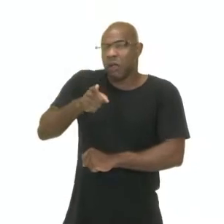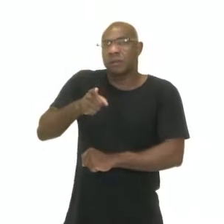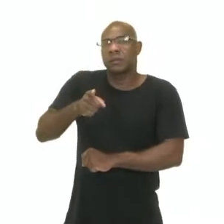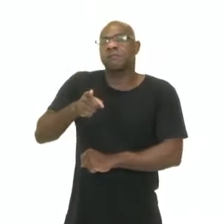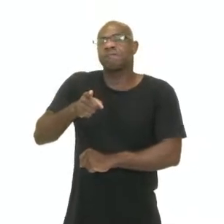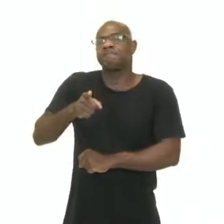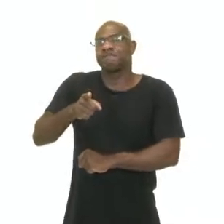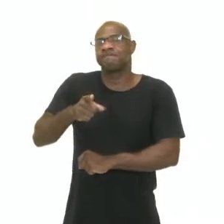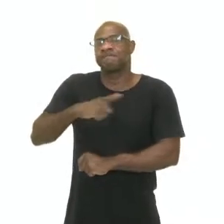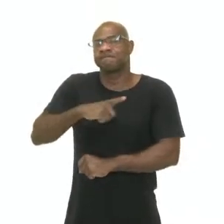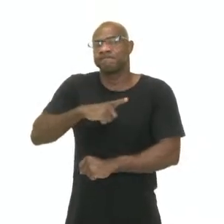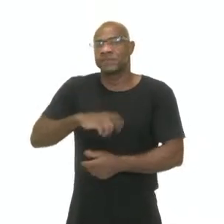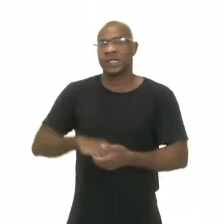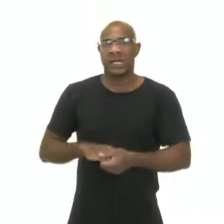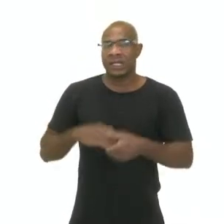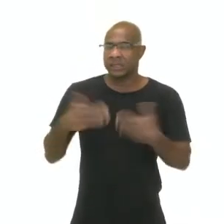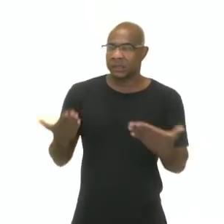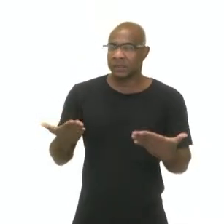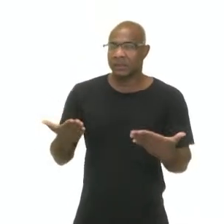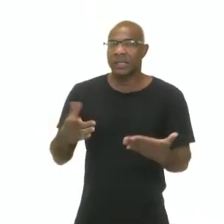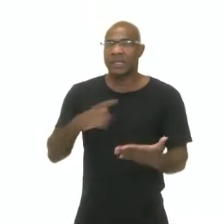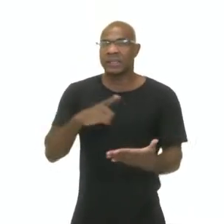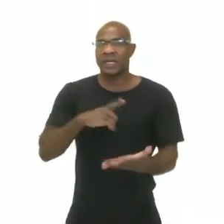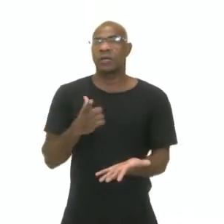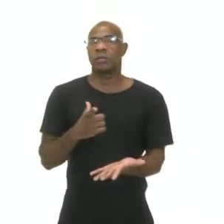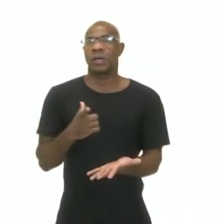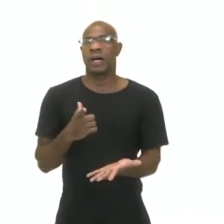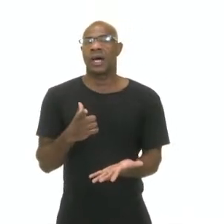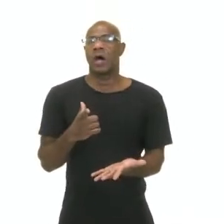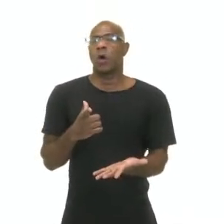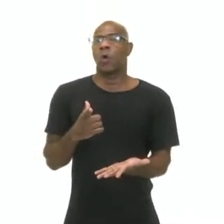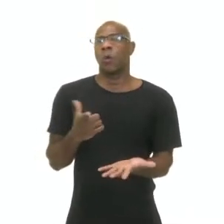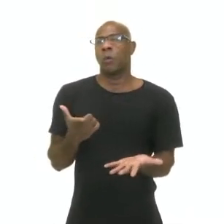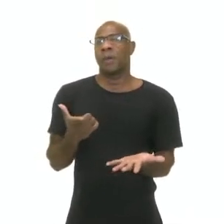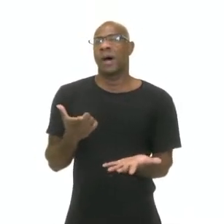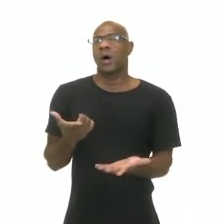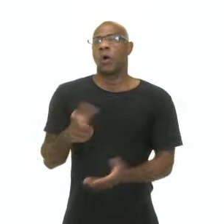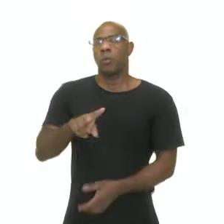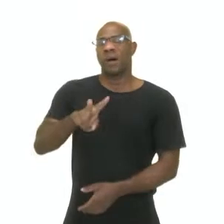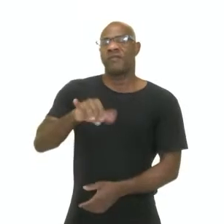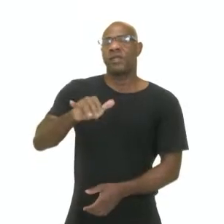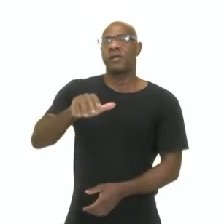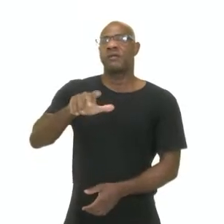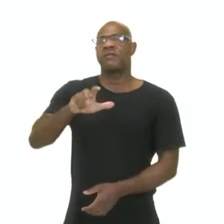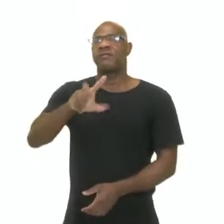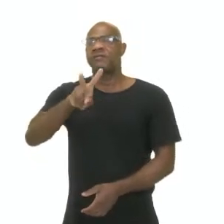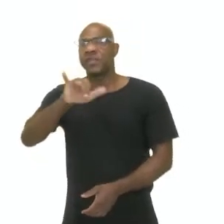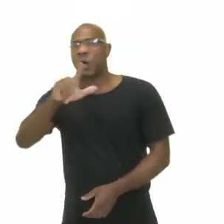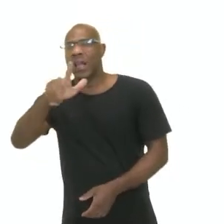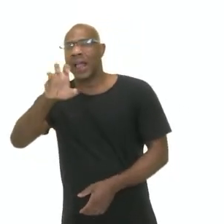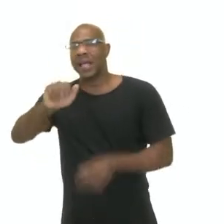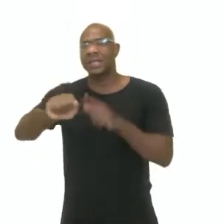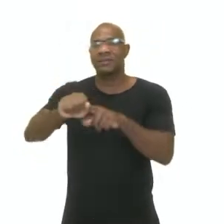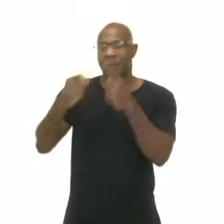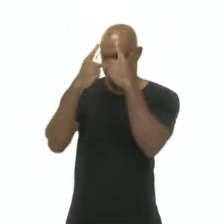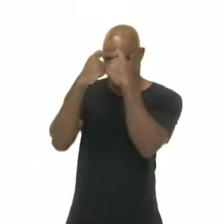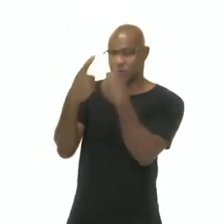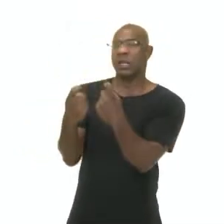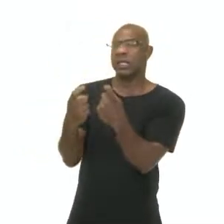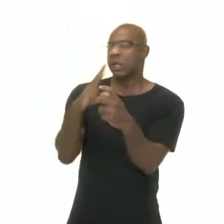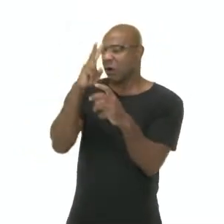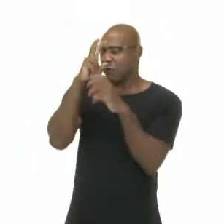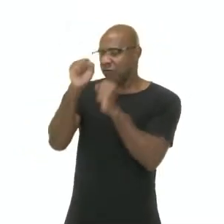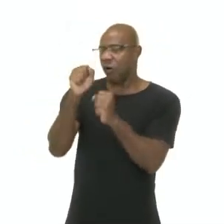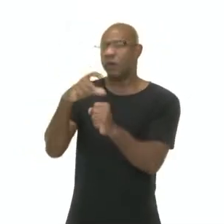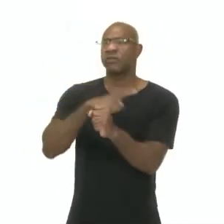simbólica, né? Então nós teremos a violência simbólica, todas as formas de violências que estão para além das físicas, mas que são tão mais fortes ou